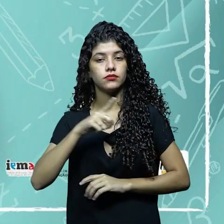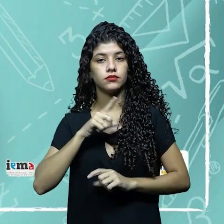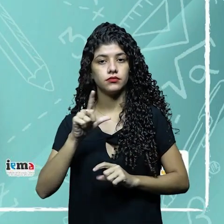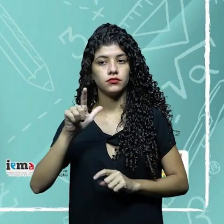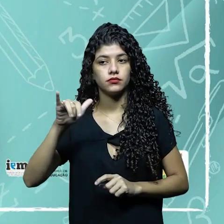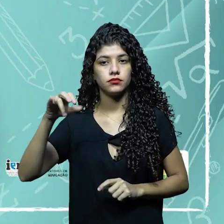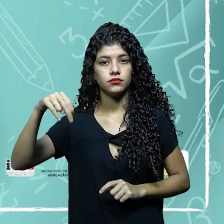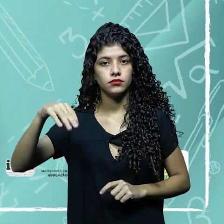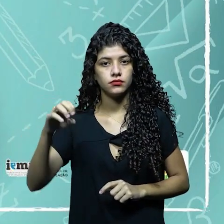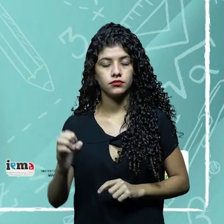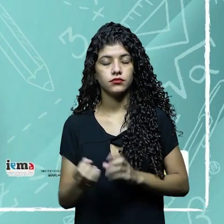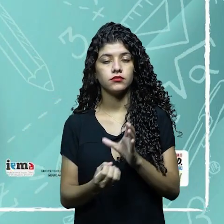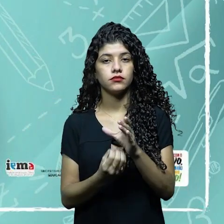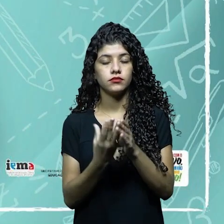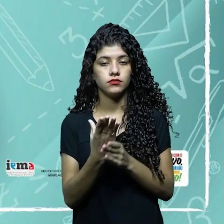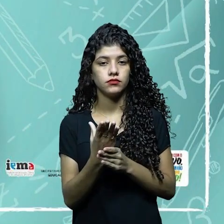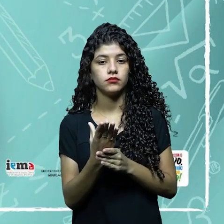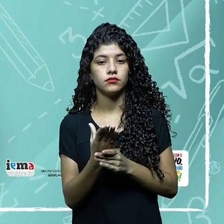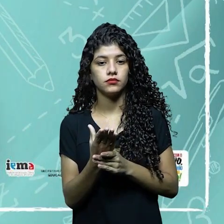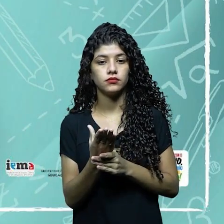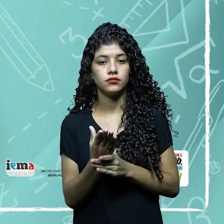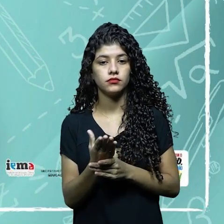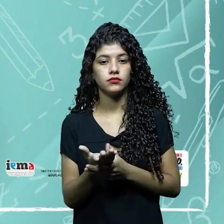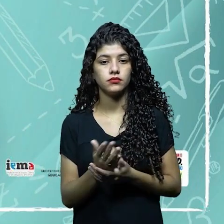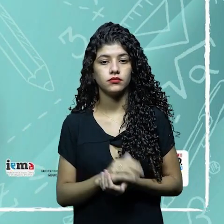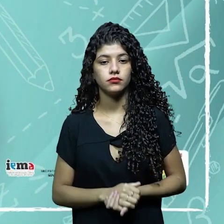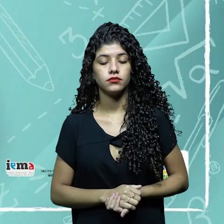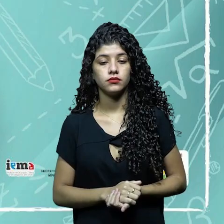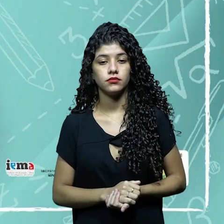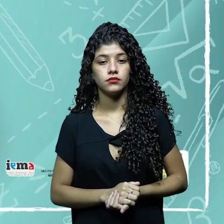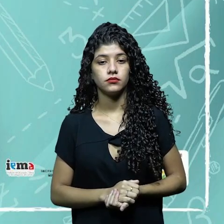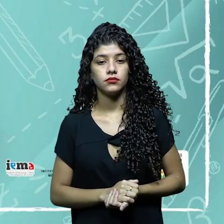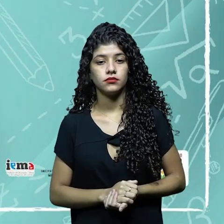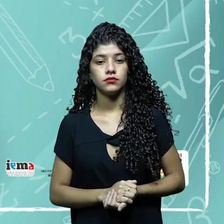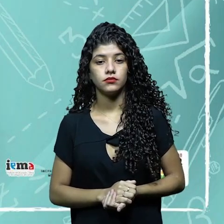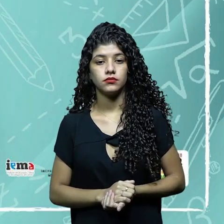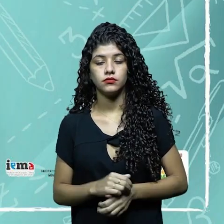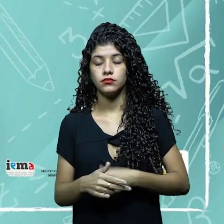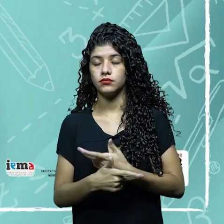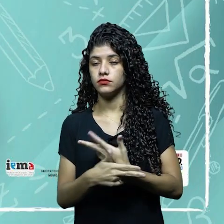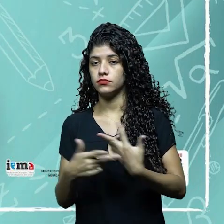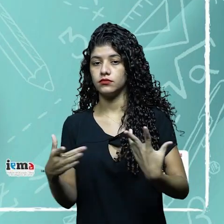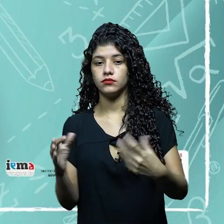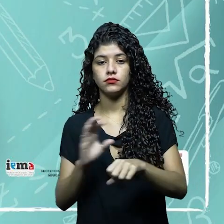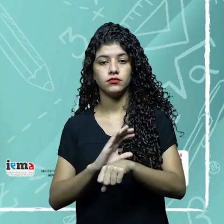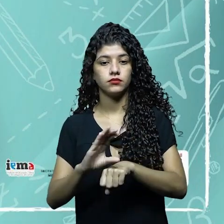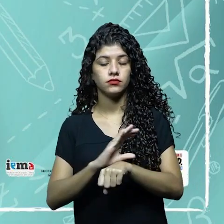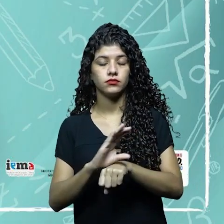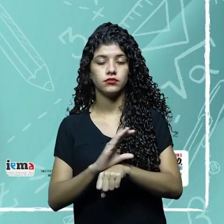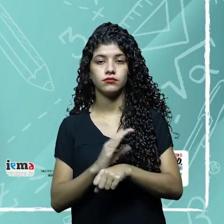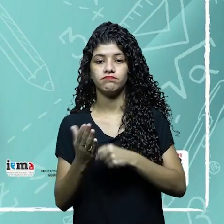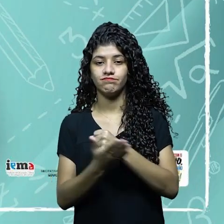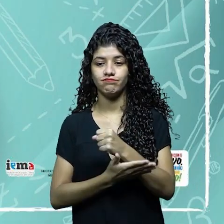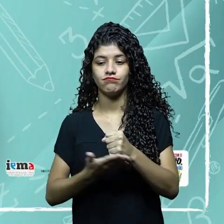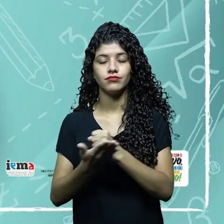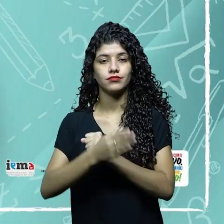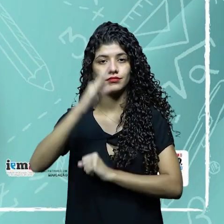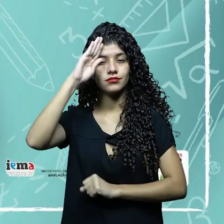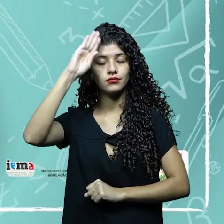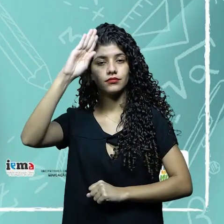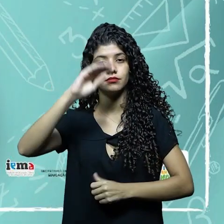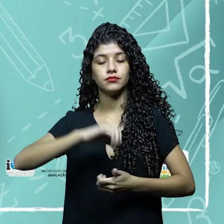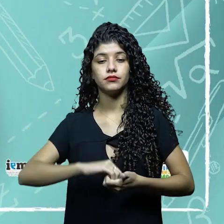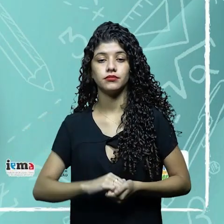para construção de plantas baixas, nos outros cursos aí, né? Ela é